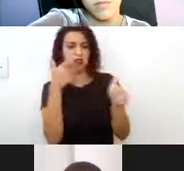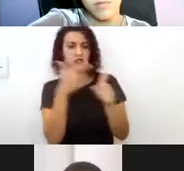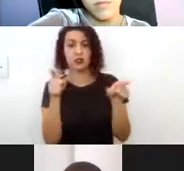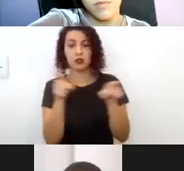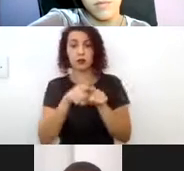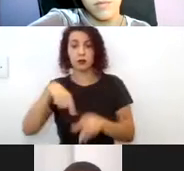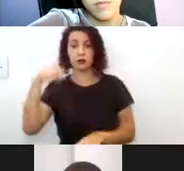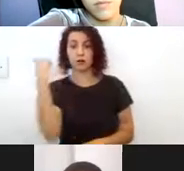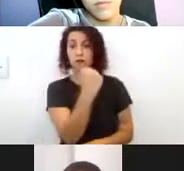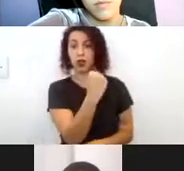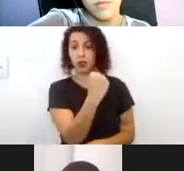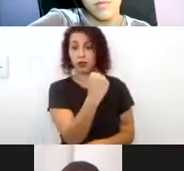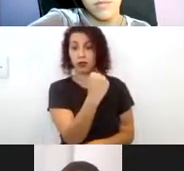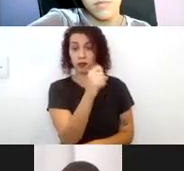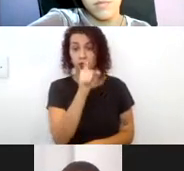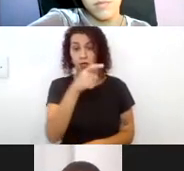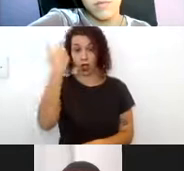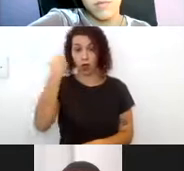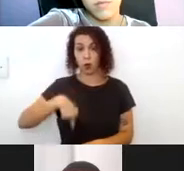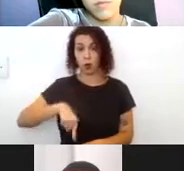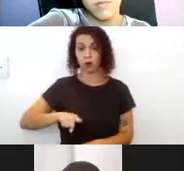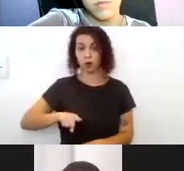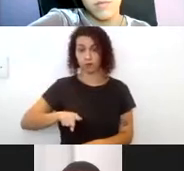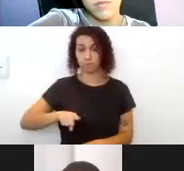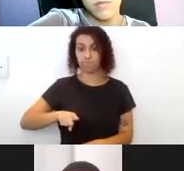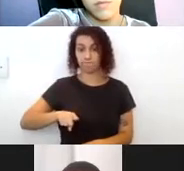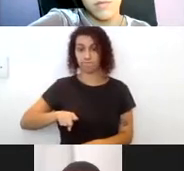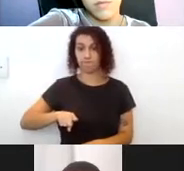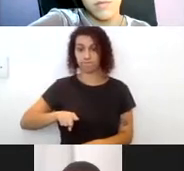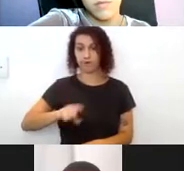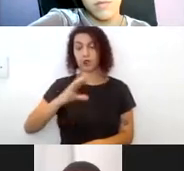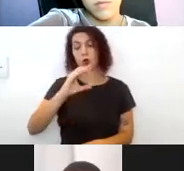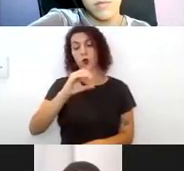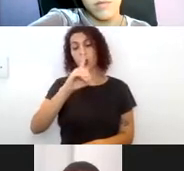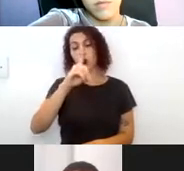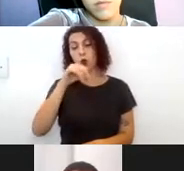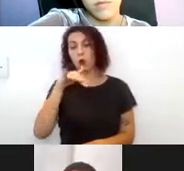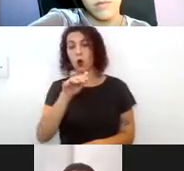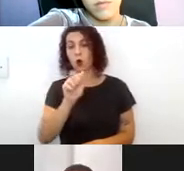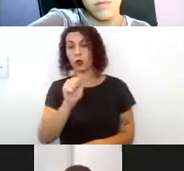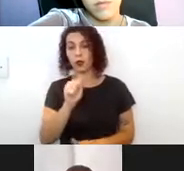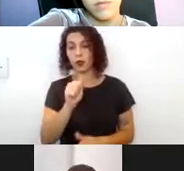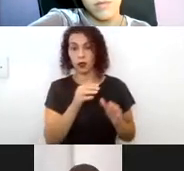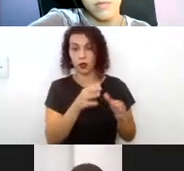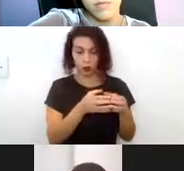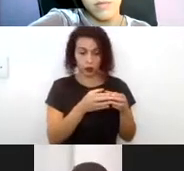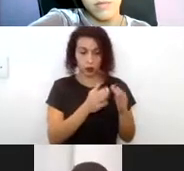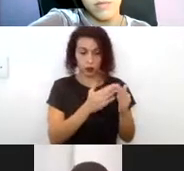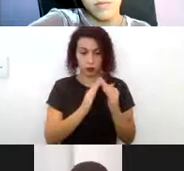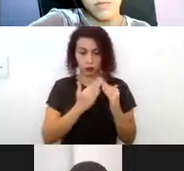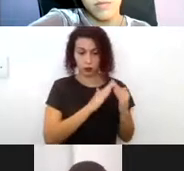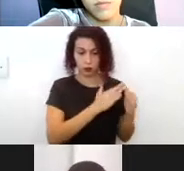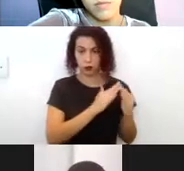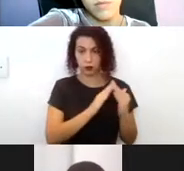é esse corpo tá a colônia ela se Funda na